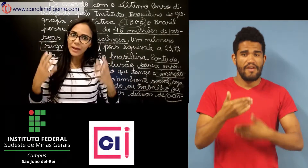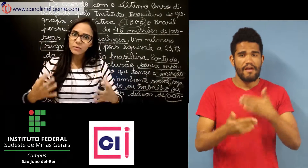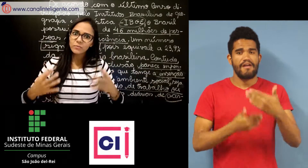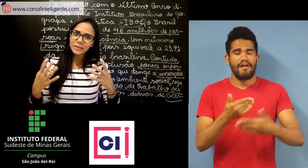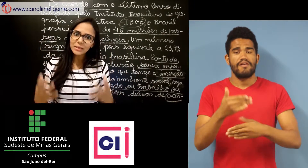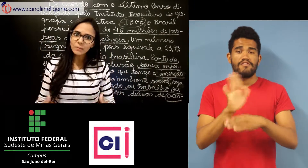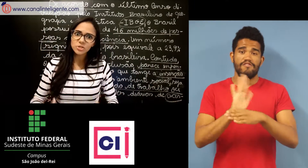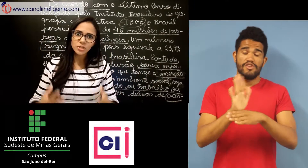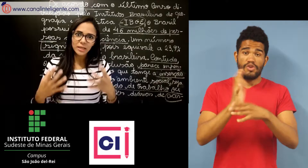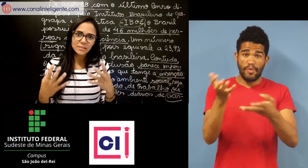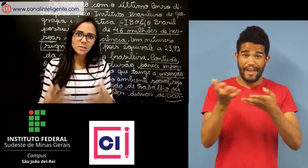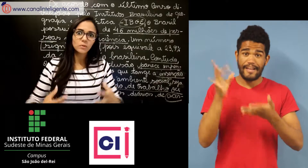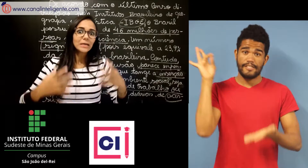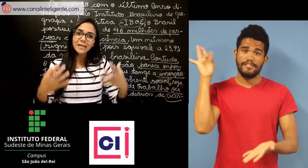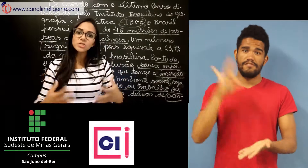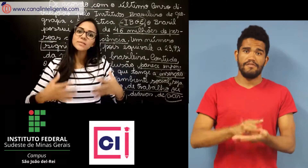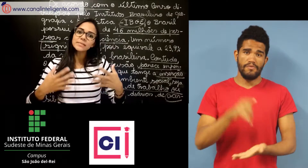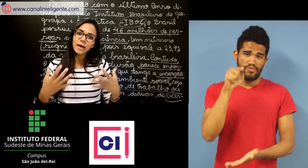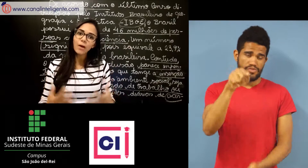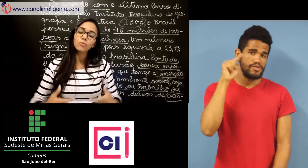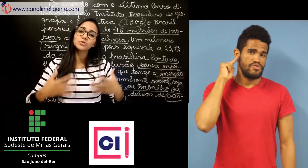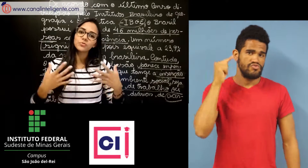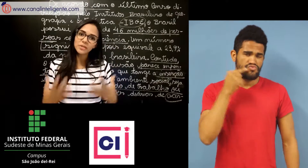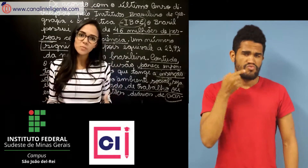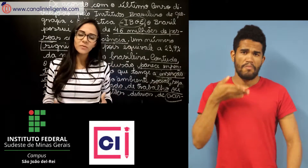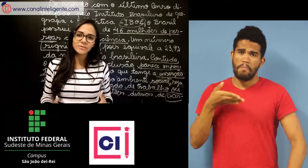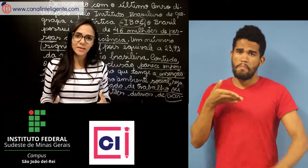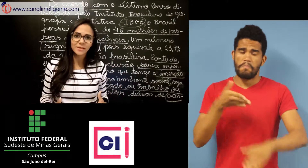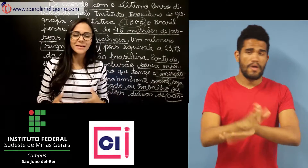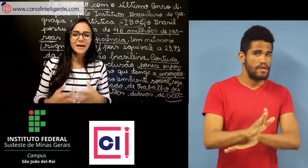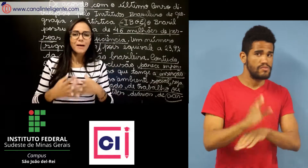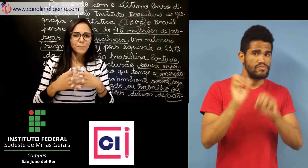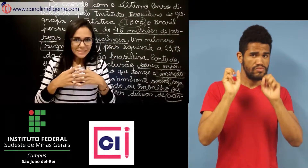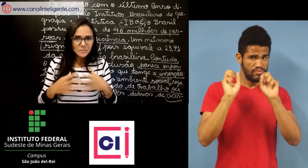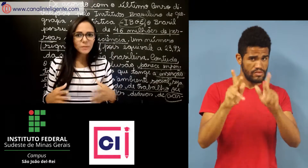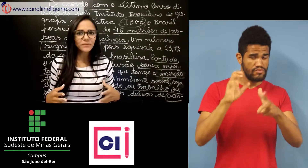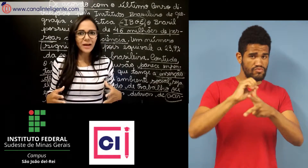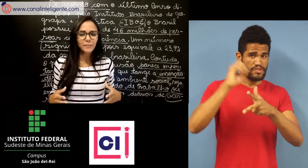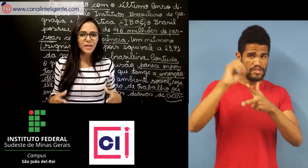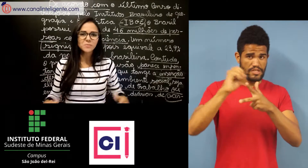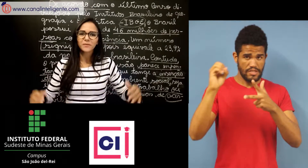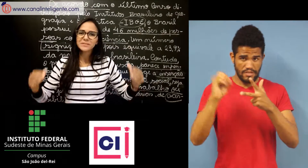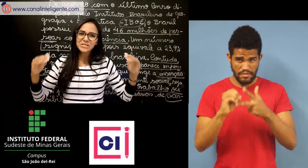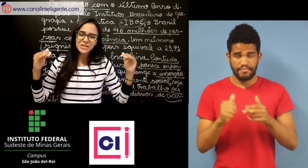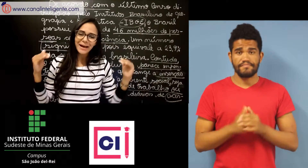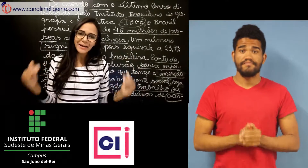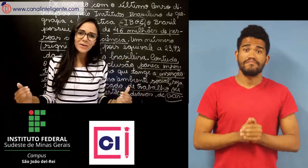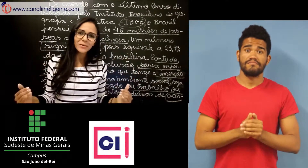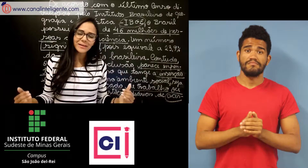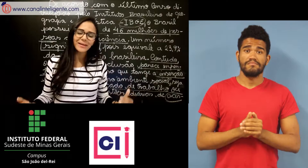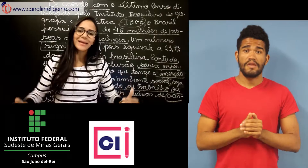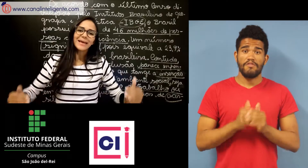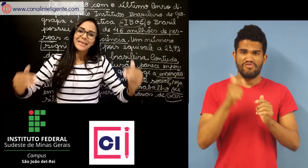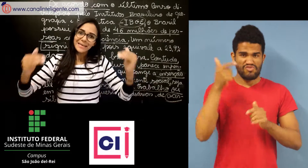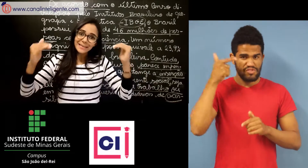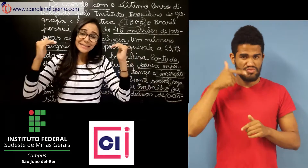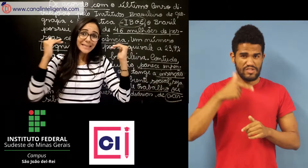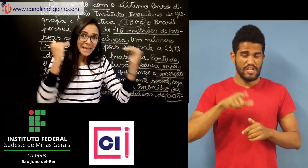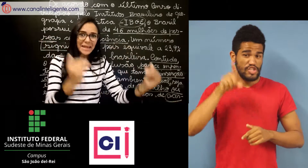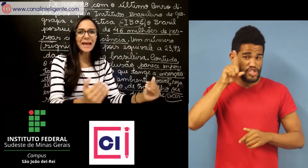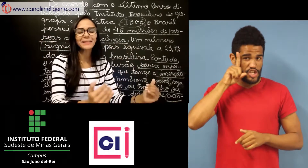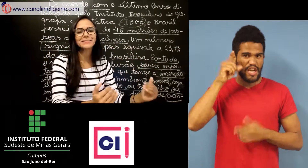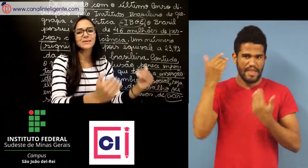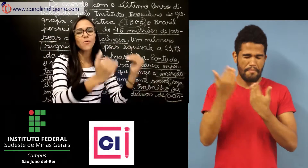eu quero verdadeiramente que redação deixe de ser algo difícil para vocês, para simplificar mesmo, para vocês chegarem no Enem